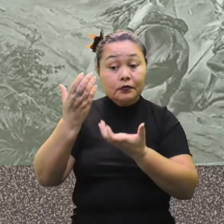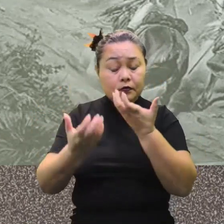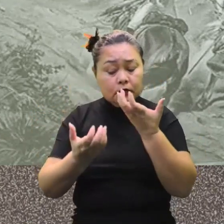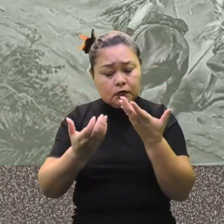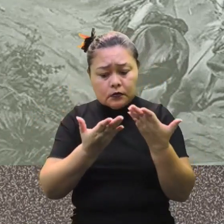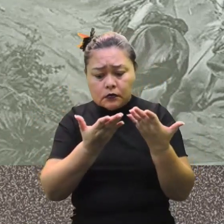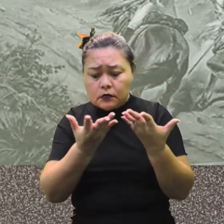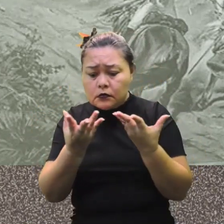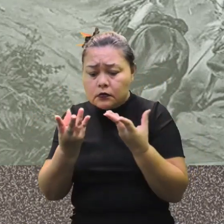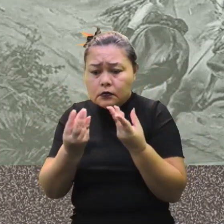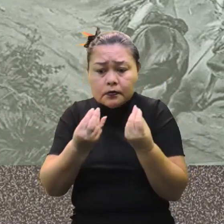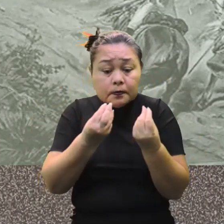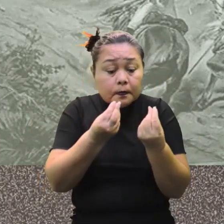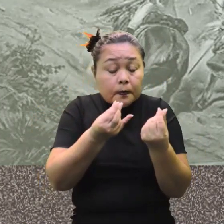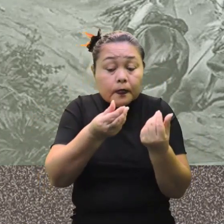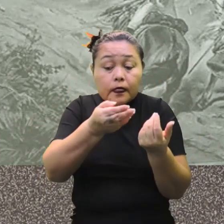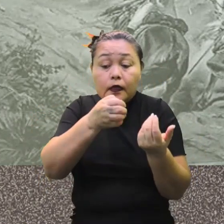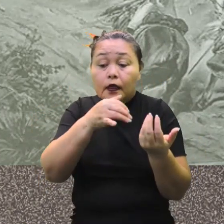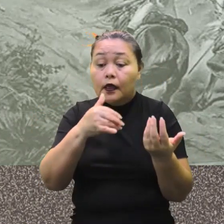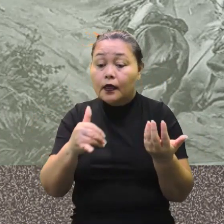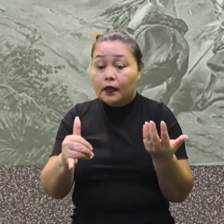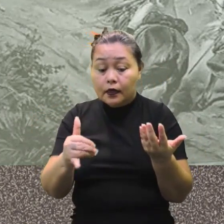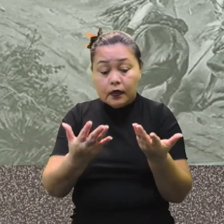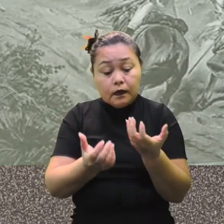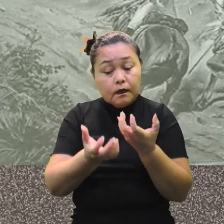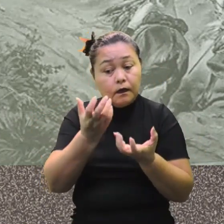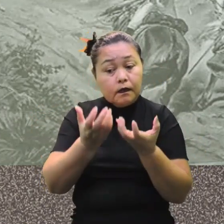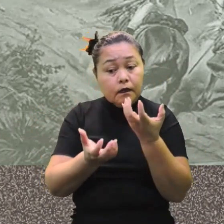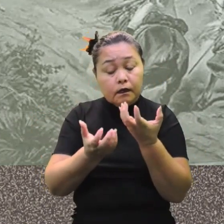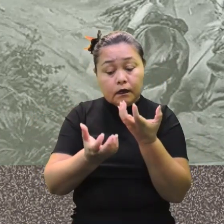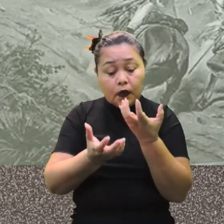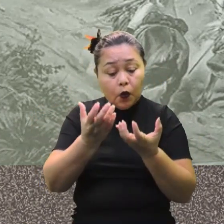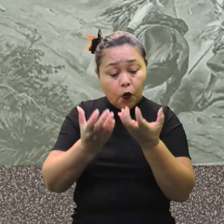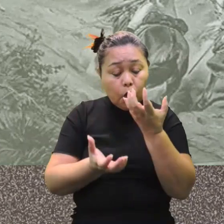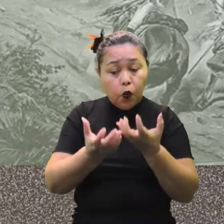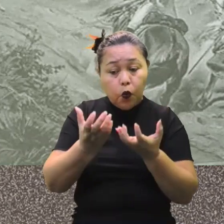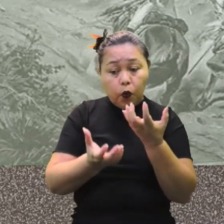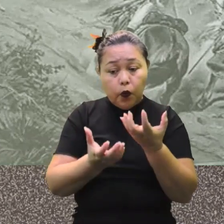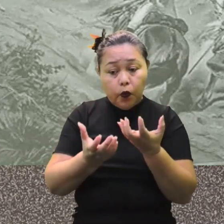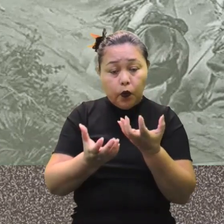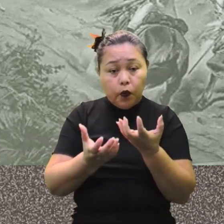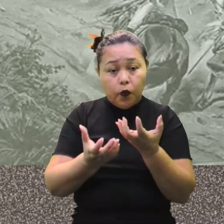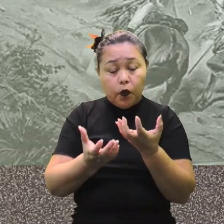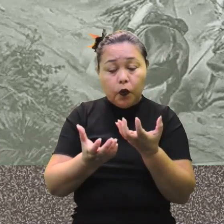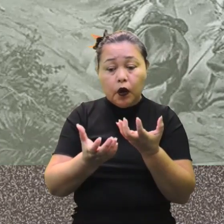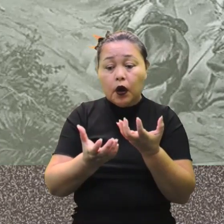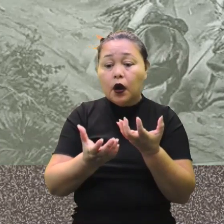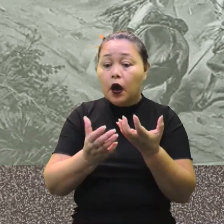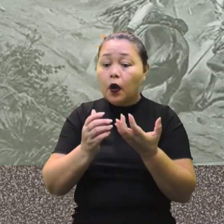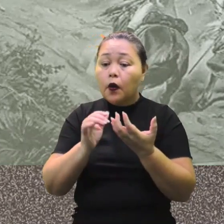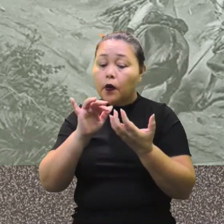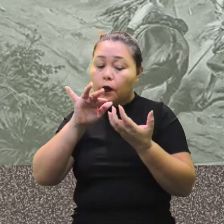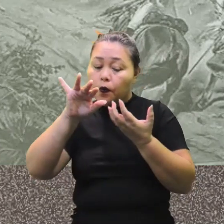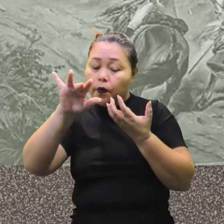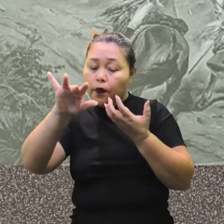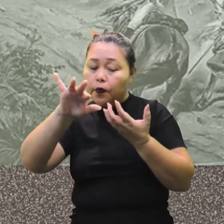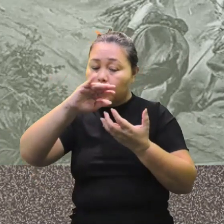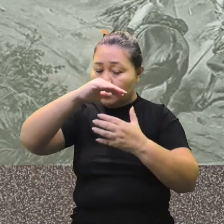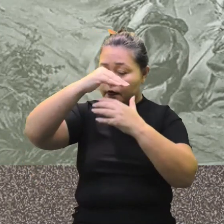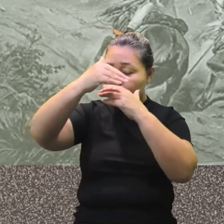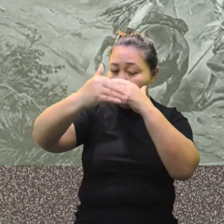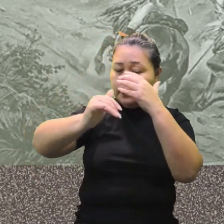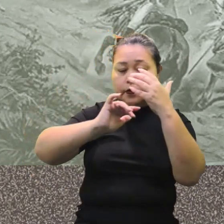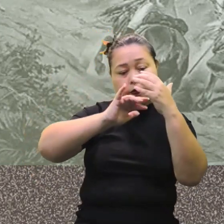gerava uma espécie de energia. Ele viu que o fogo lhe aquecia, que o fogo iluminava sua